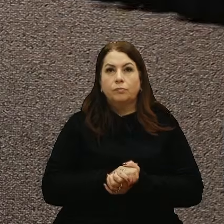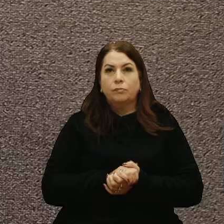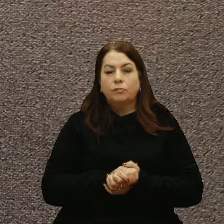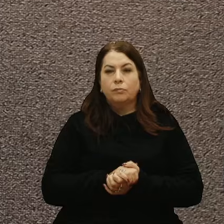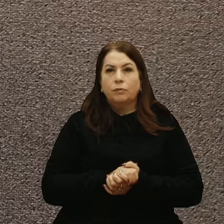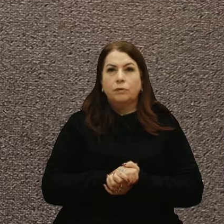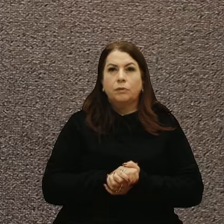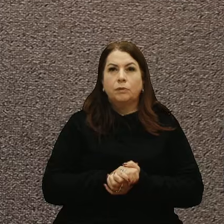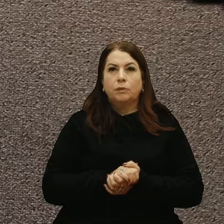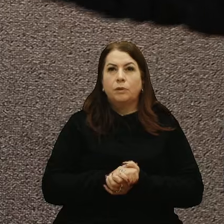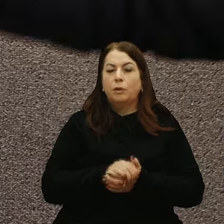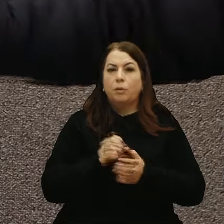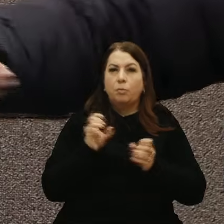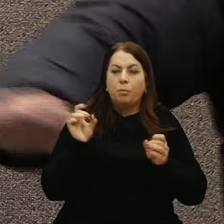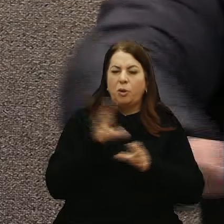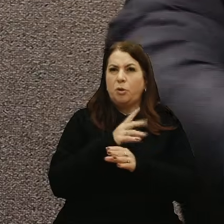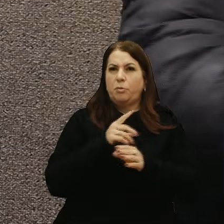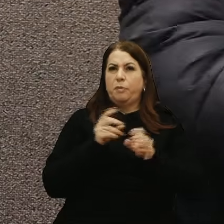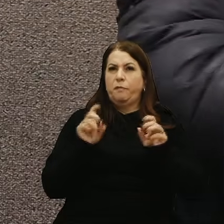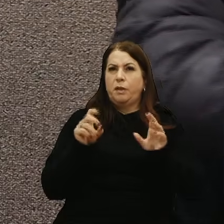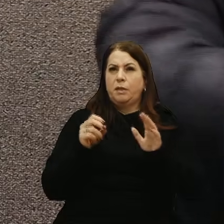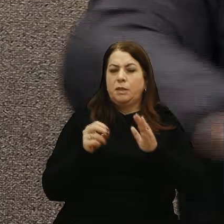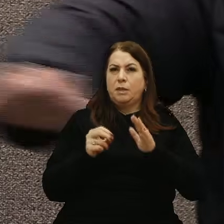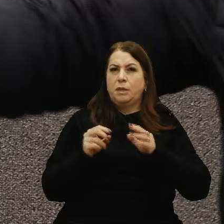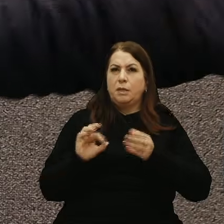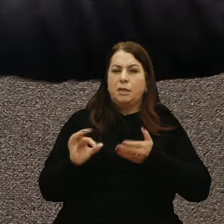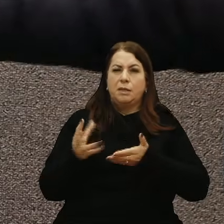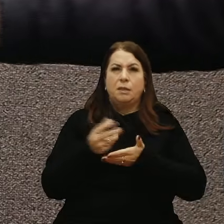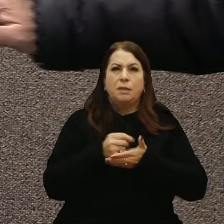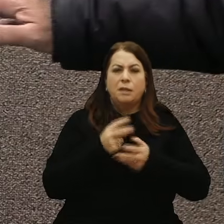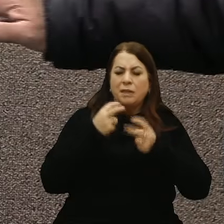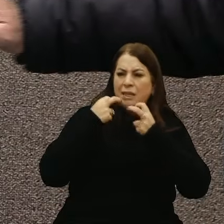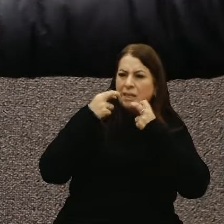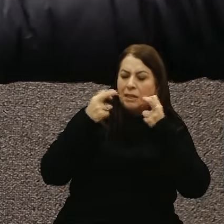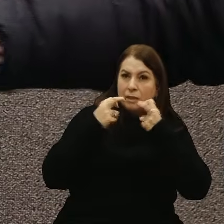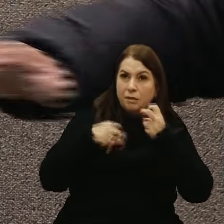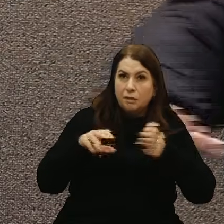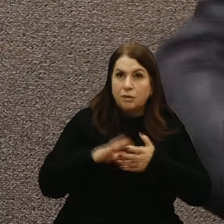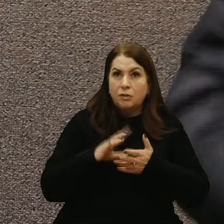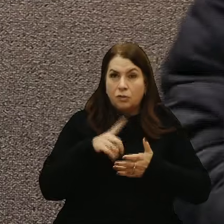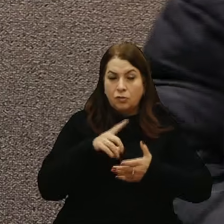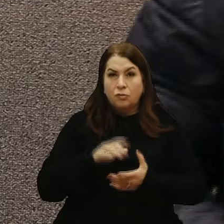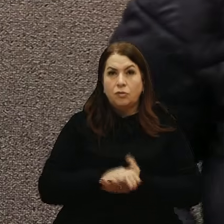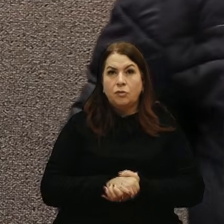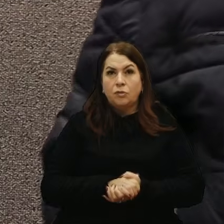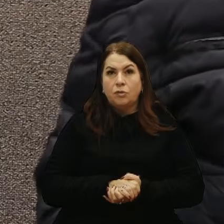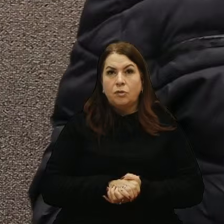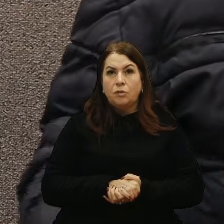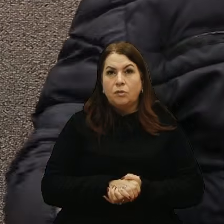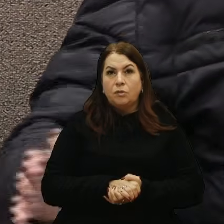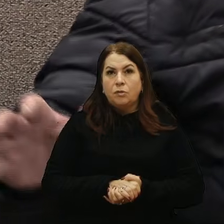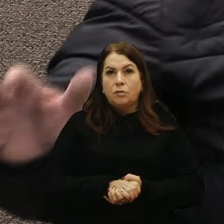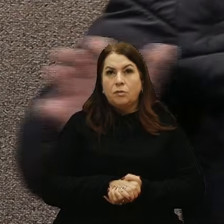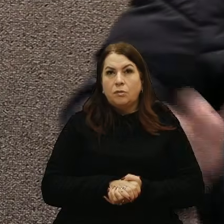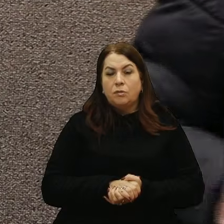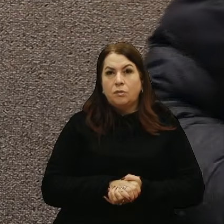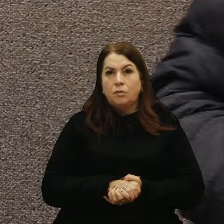para privatizar a Codeca. Era um gritedo. E tinham...